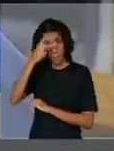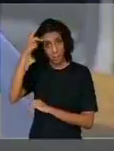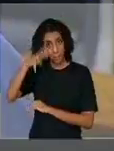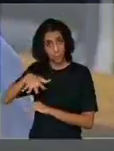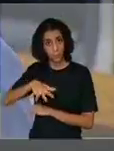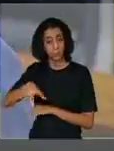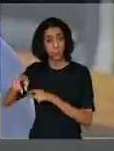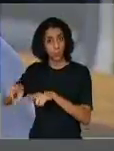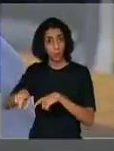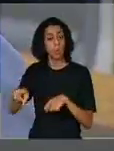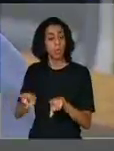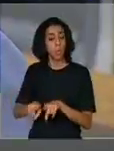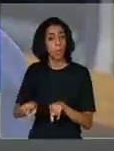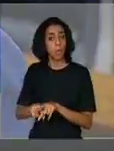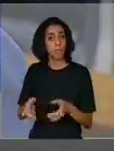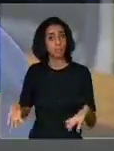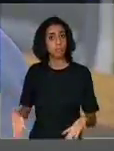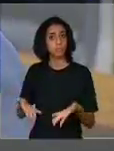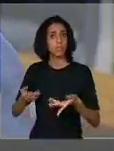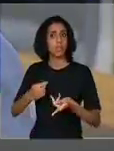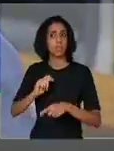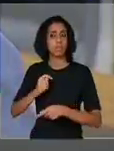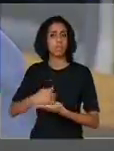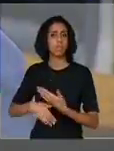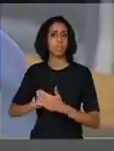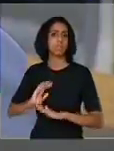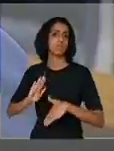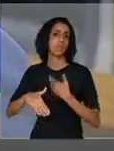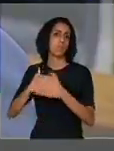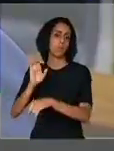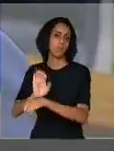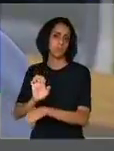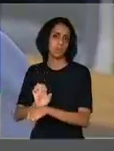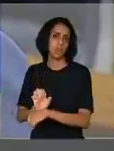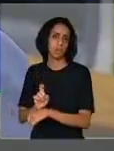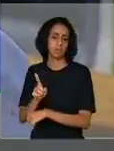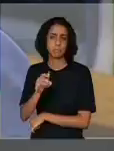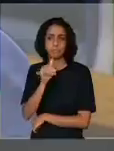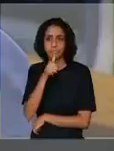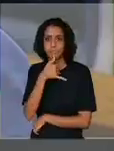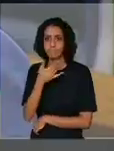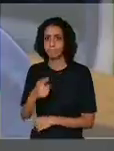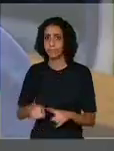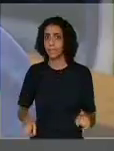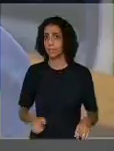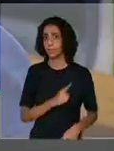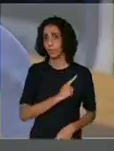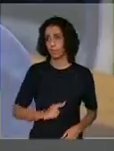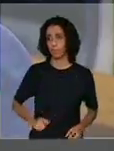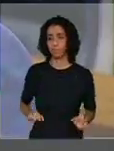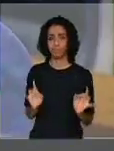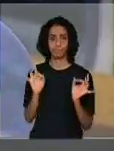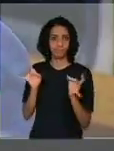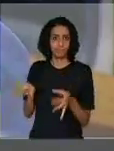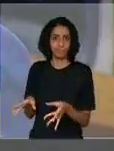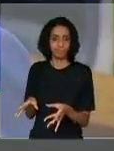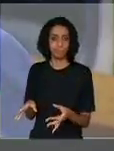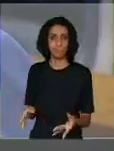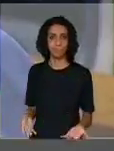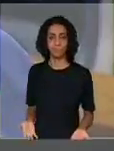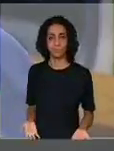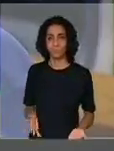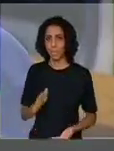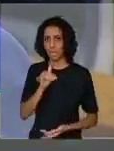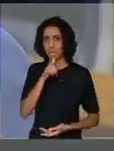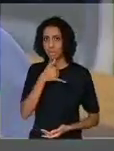com o desenvolvimento do nosso estado, que é tão carente e que tem sido abandonado pelo governo do estado e que, infelizmente,